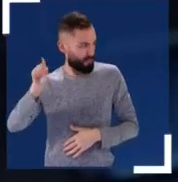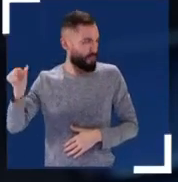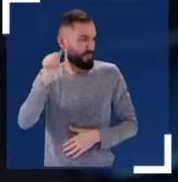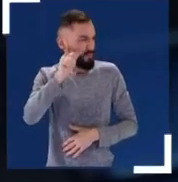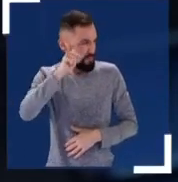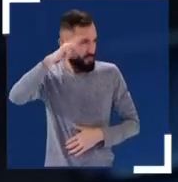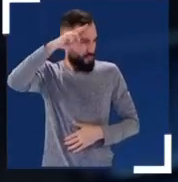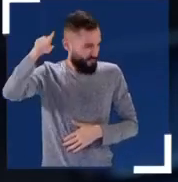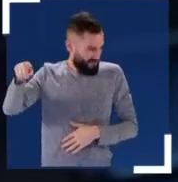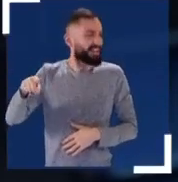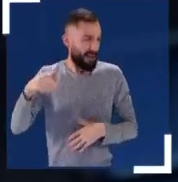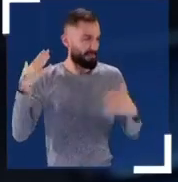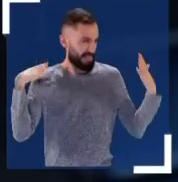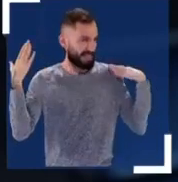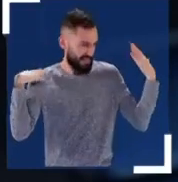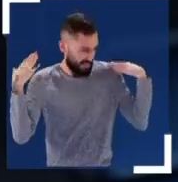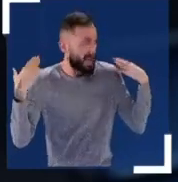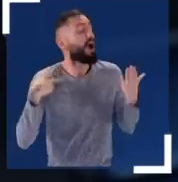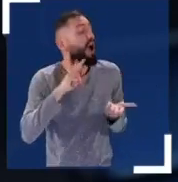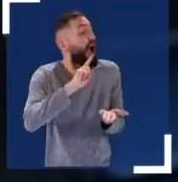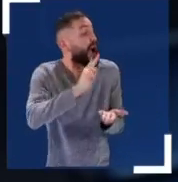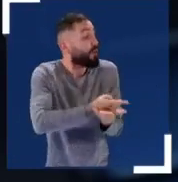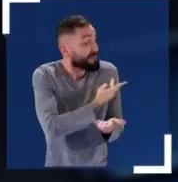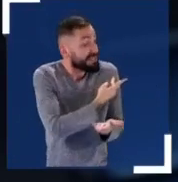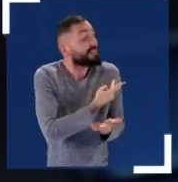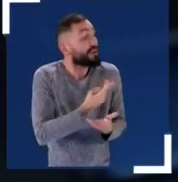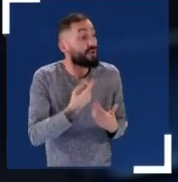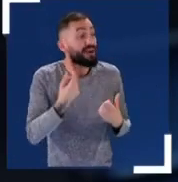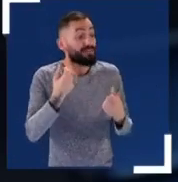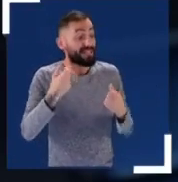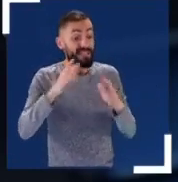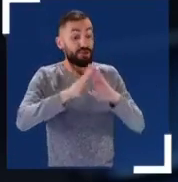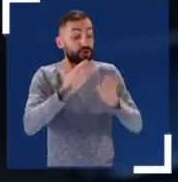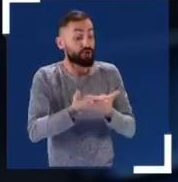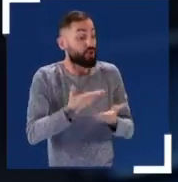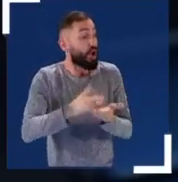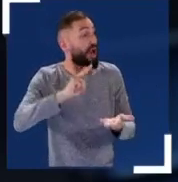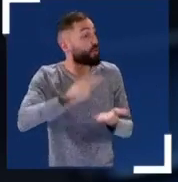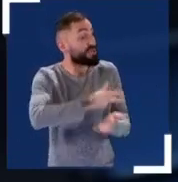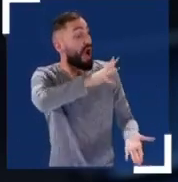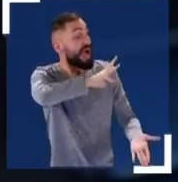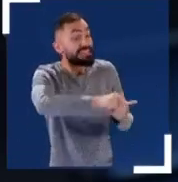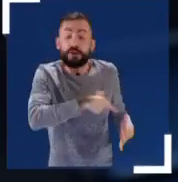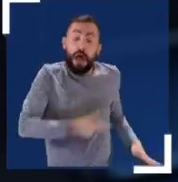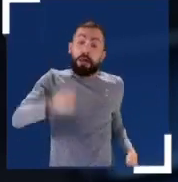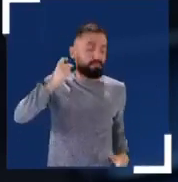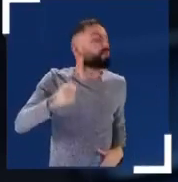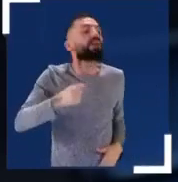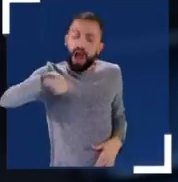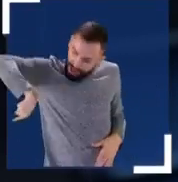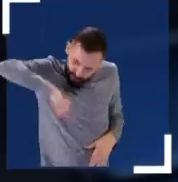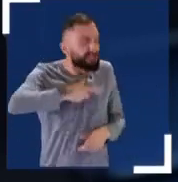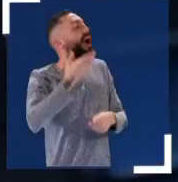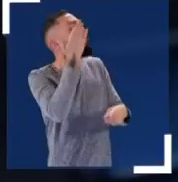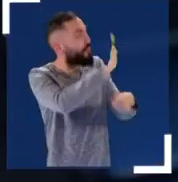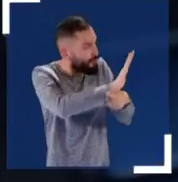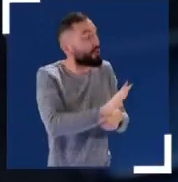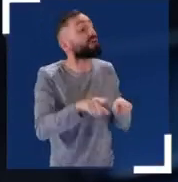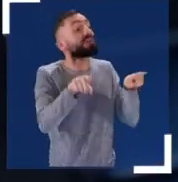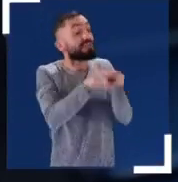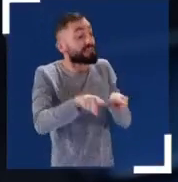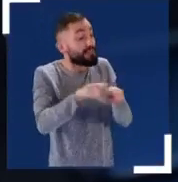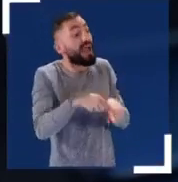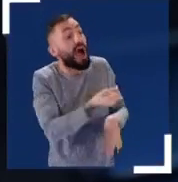ter uma participação aqui, que ela reagiu a um assalto na porta de uma escola e nós fomos lá para apoiá-la, como tem sido no caso dos falecimentos